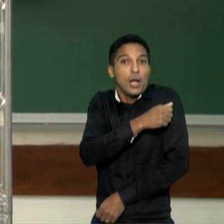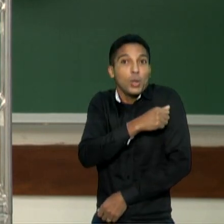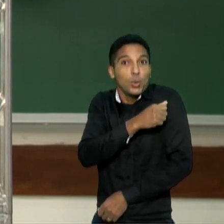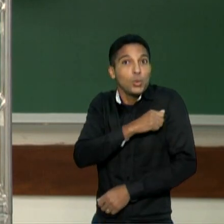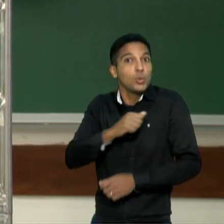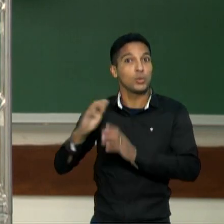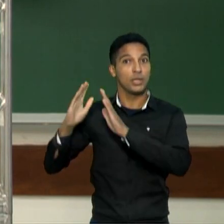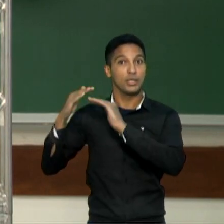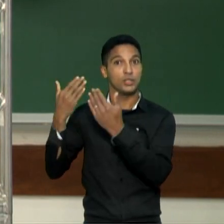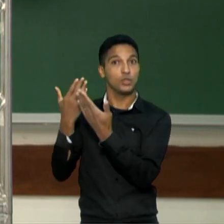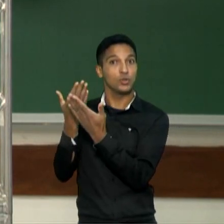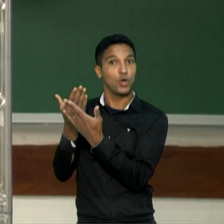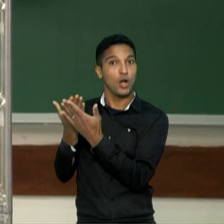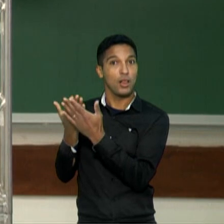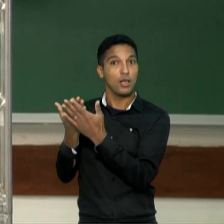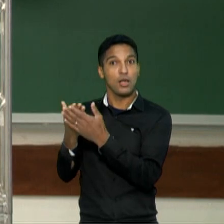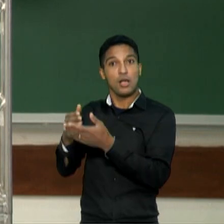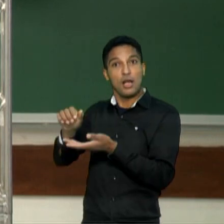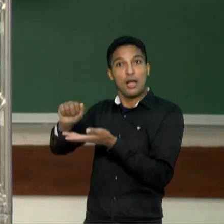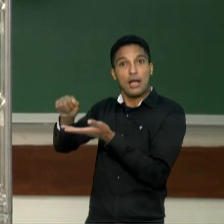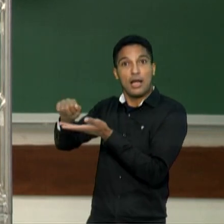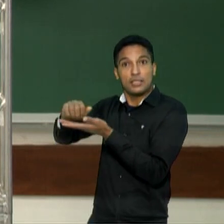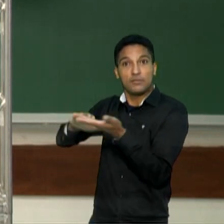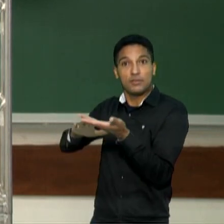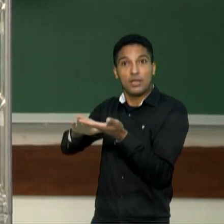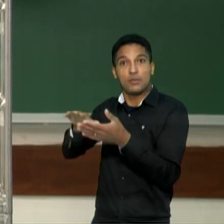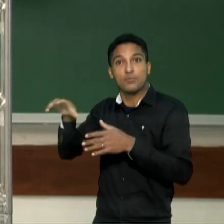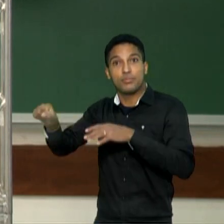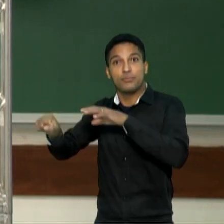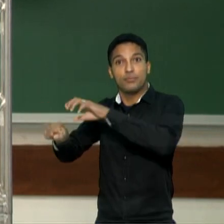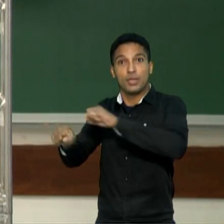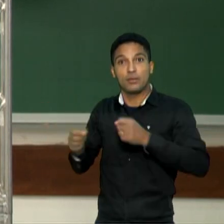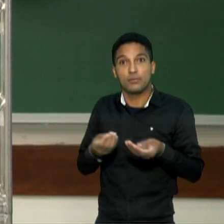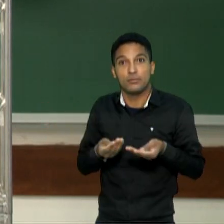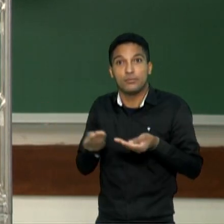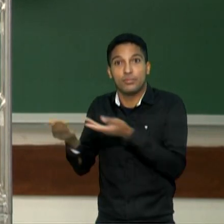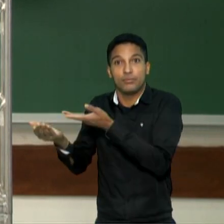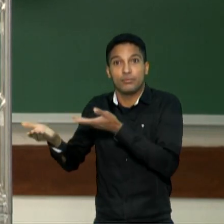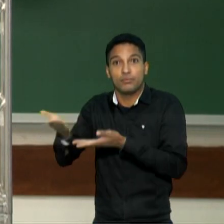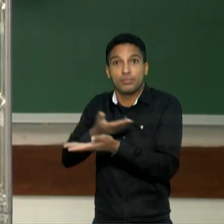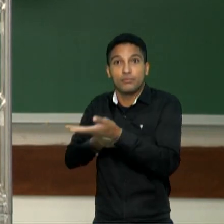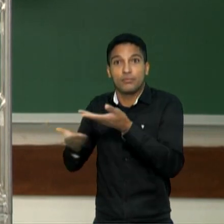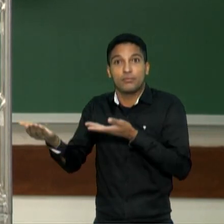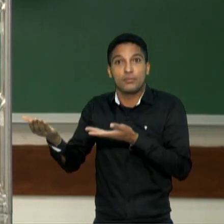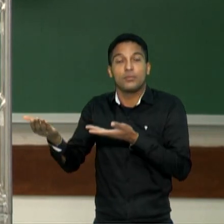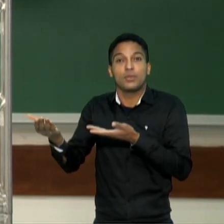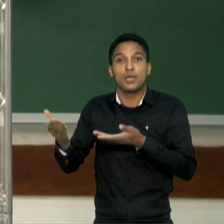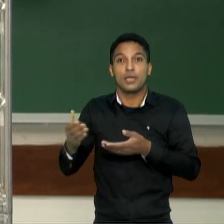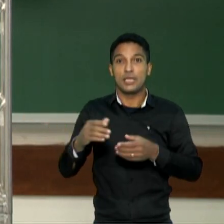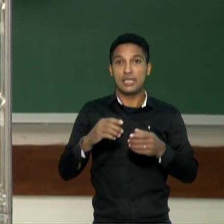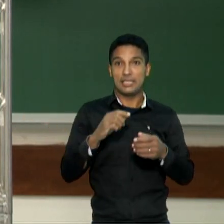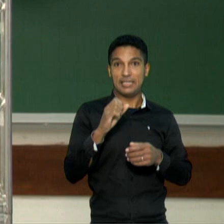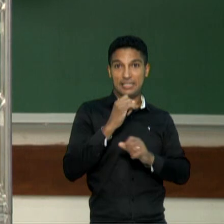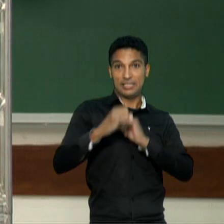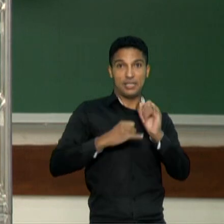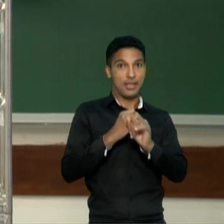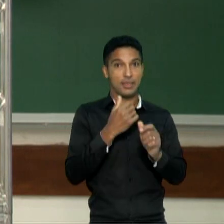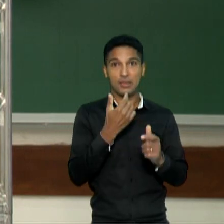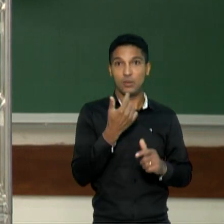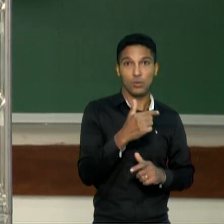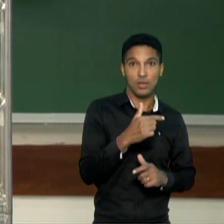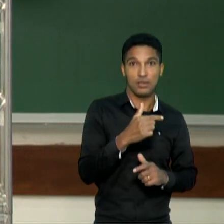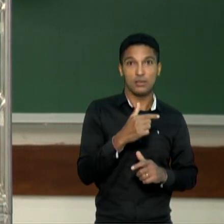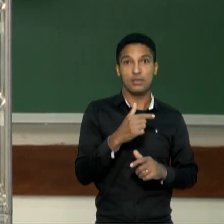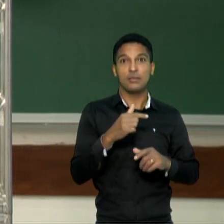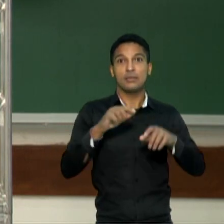e devolvendo o respondido, aí vai computar a sua presença por lá, tá? Então isso é bem importante, não se esqueçam